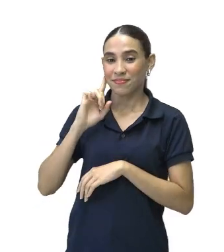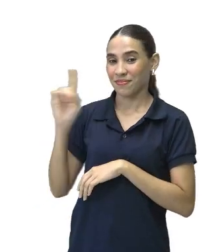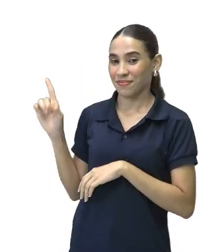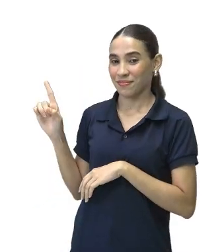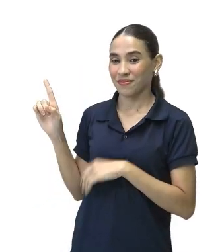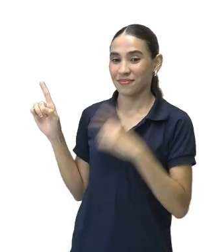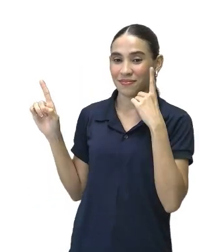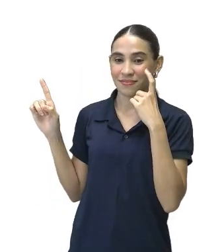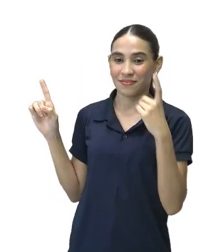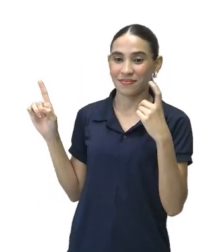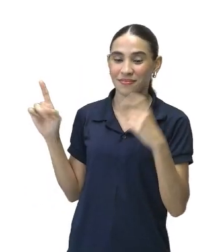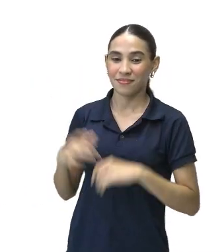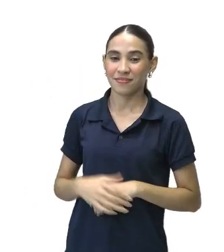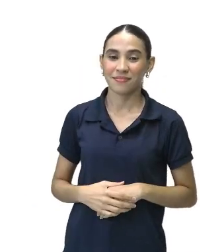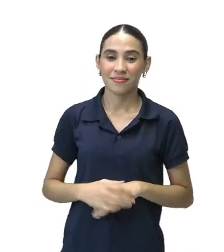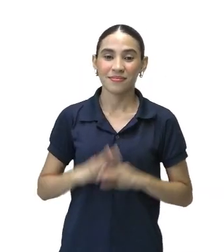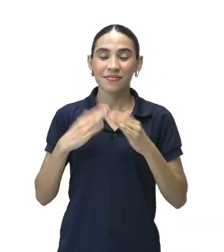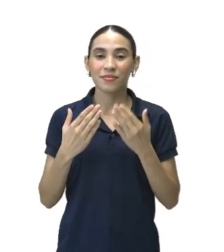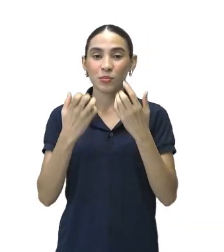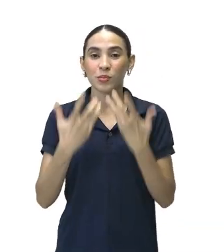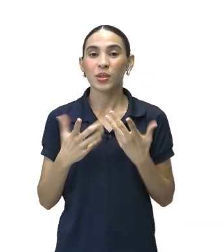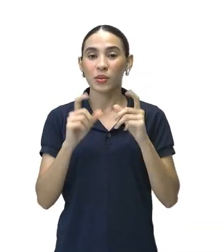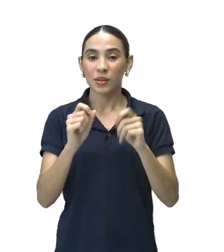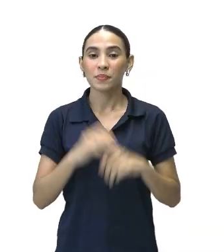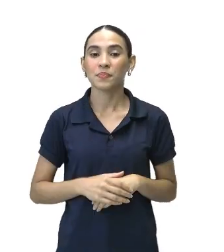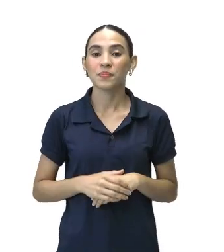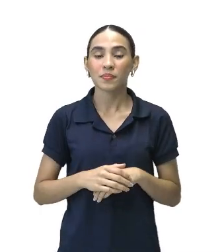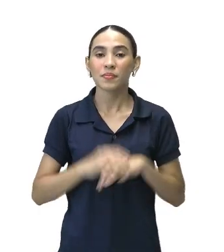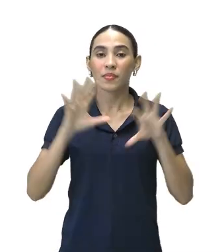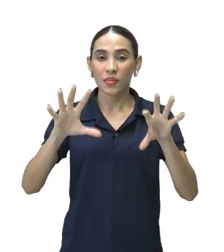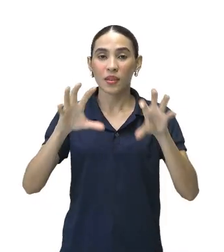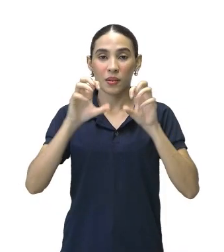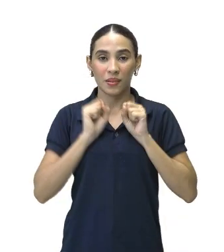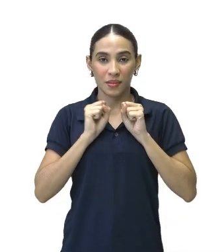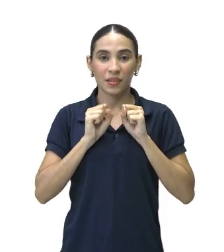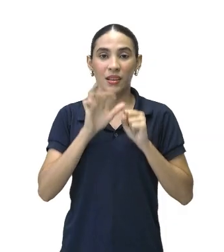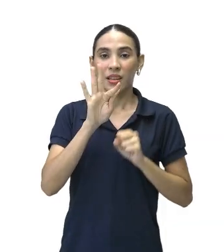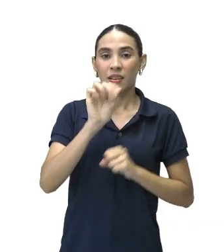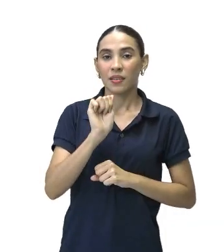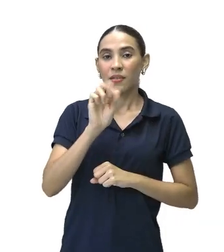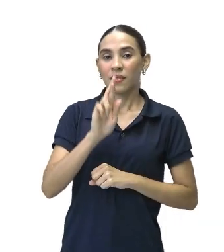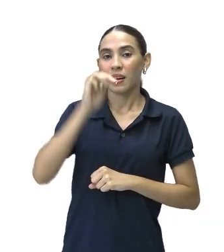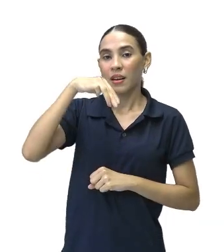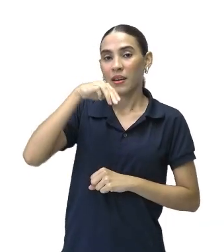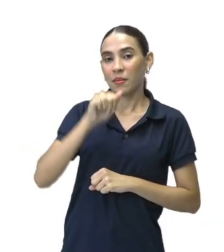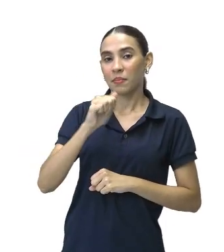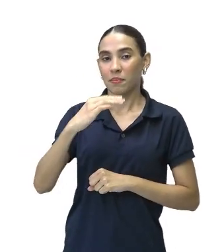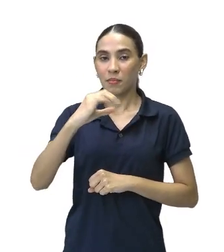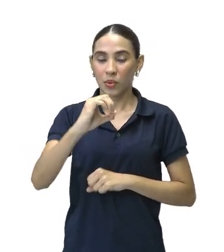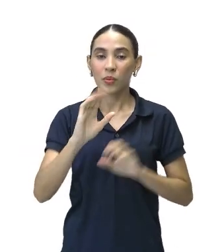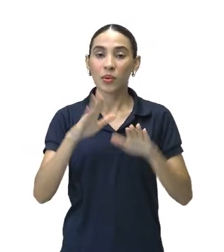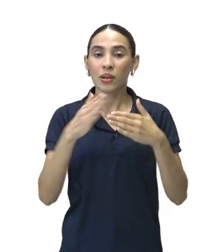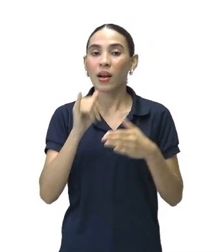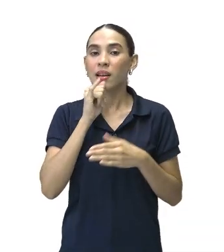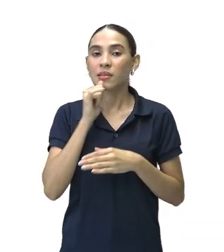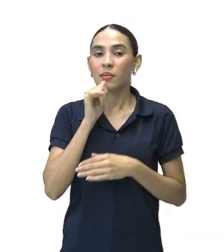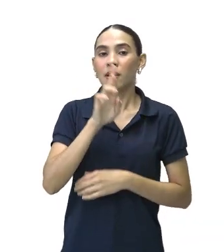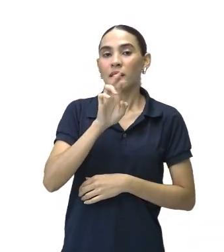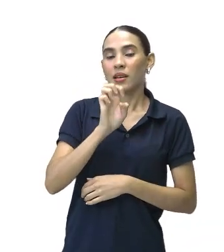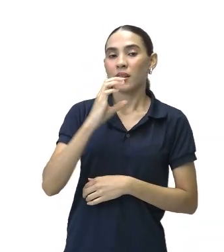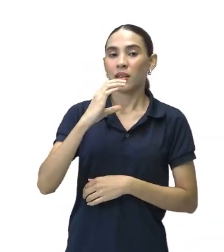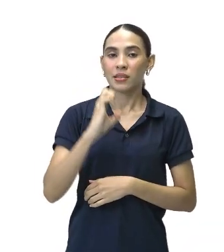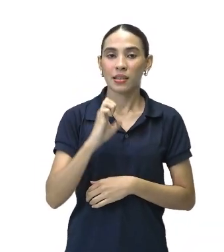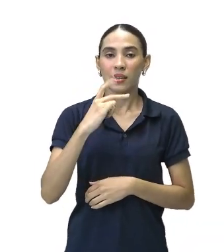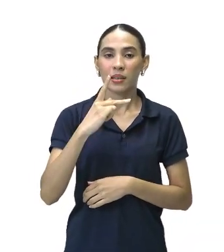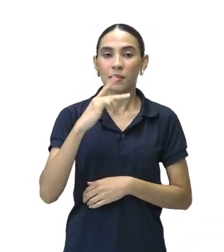bem interessante. Ele está falando aí sobre receptores e fármacos. Então, os receptores são